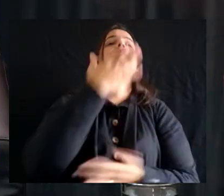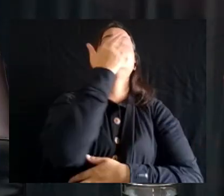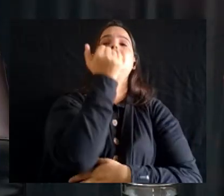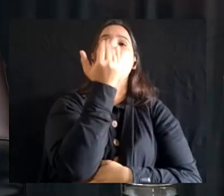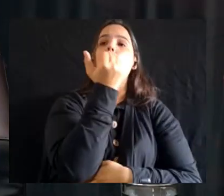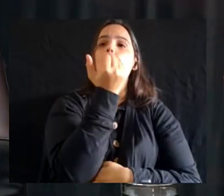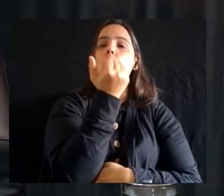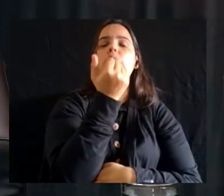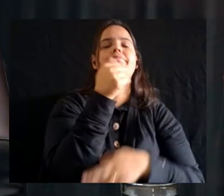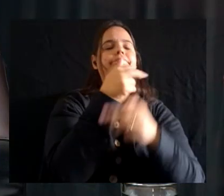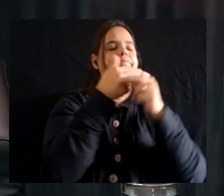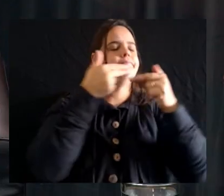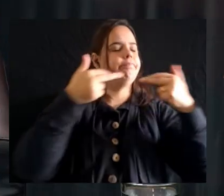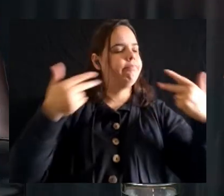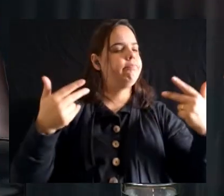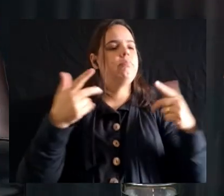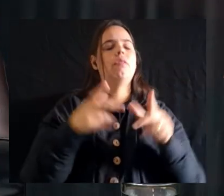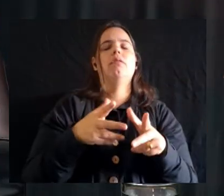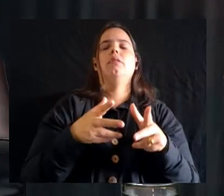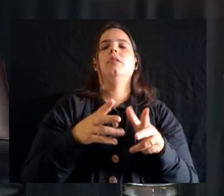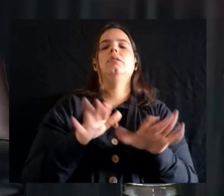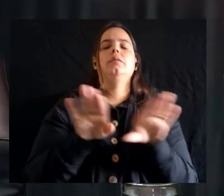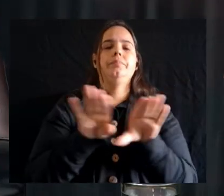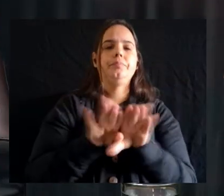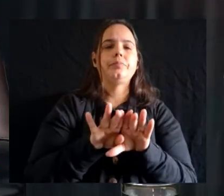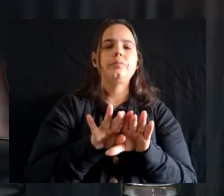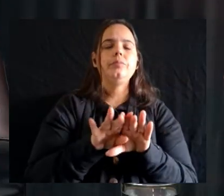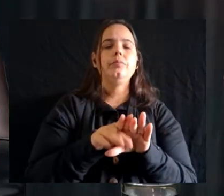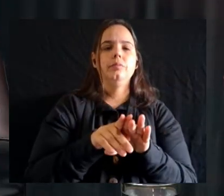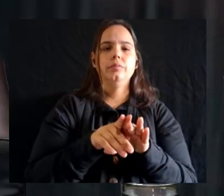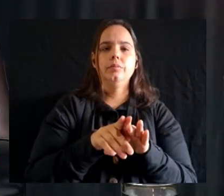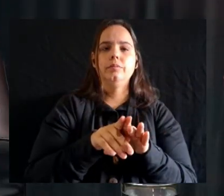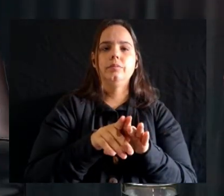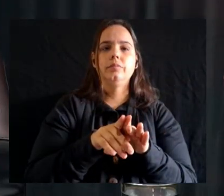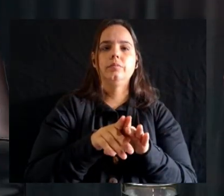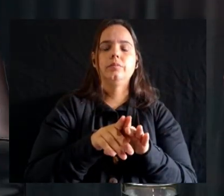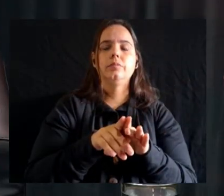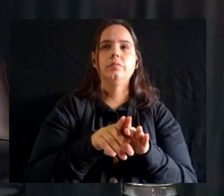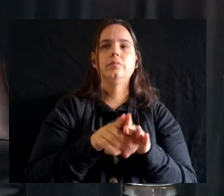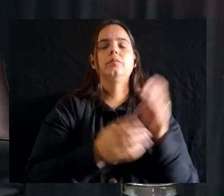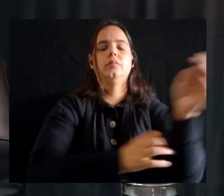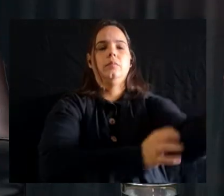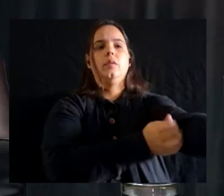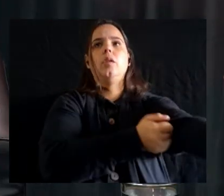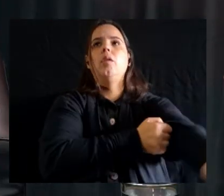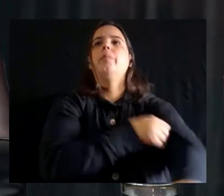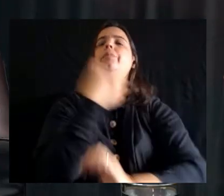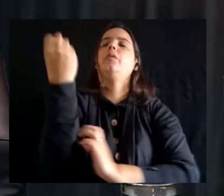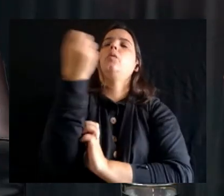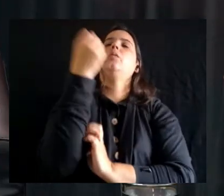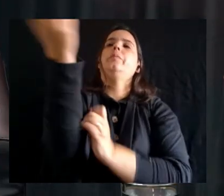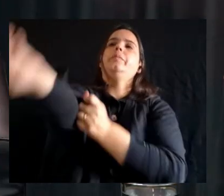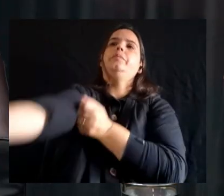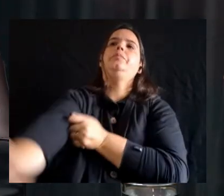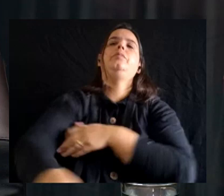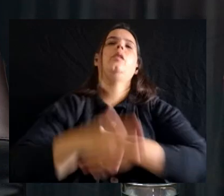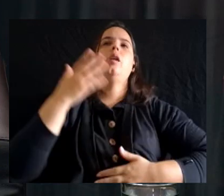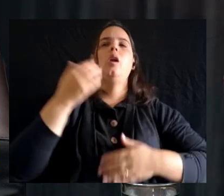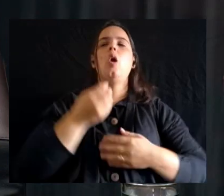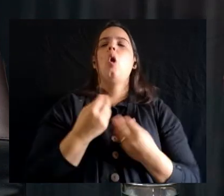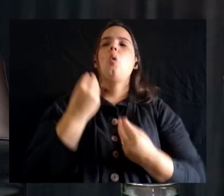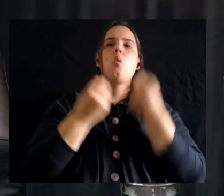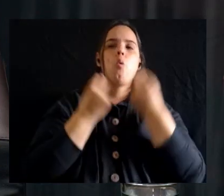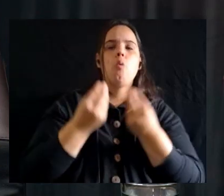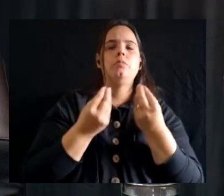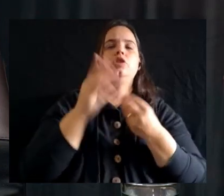dessa questão mais perceptiva sobre a idealização, né, como a Angélica falou, do corpo, como as redes